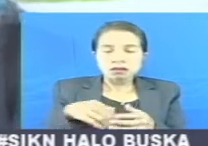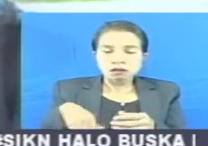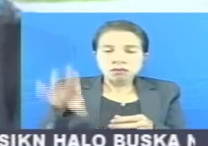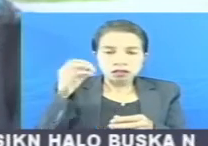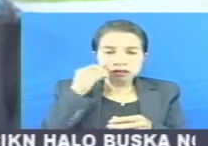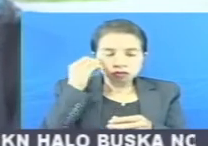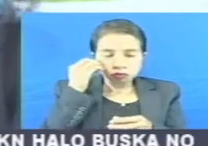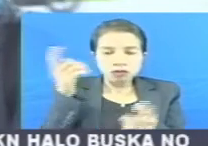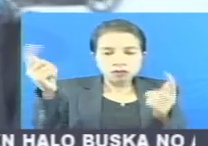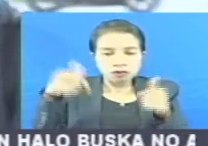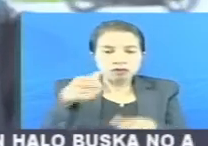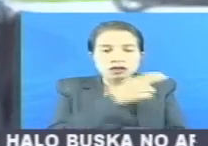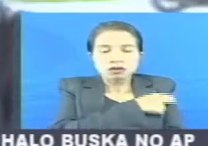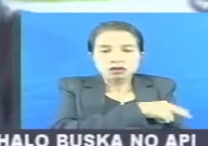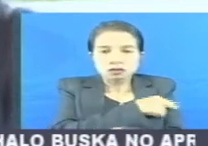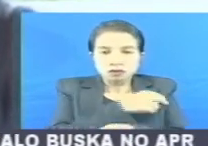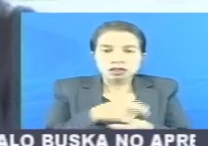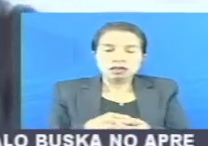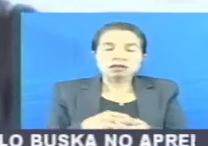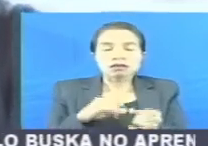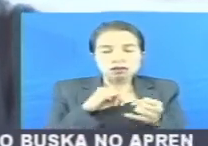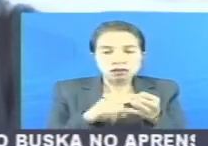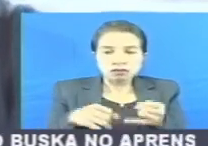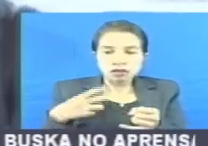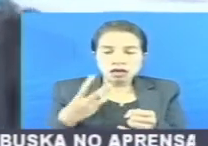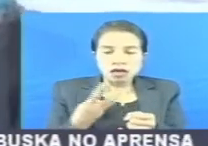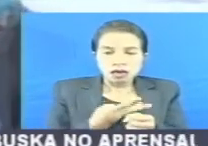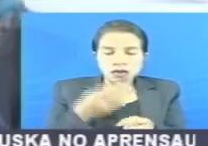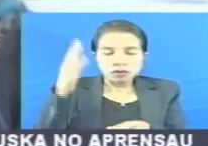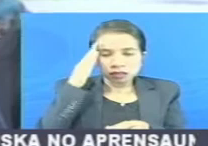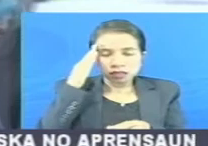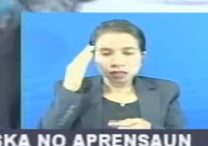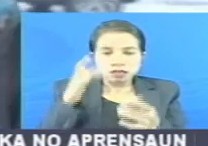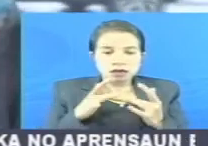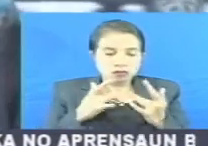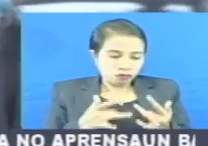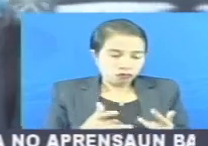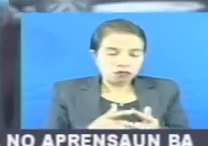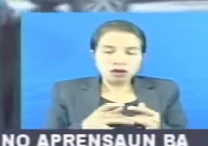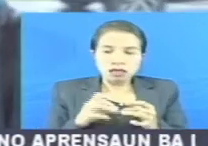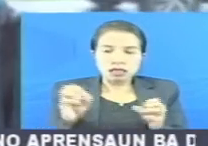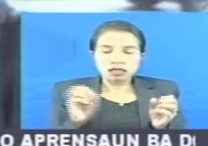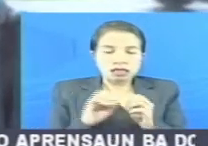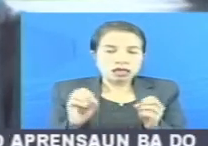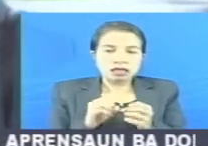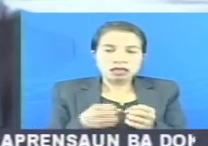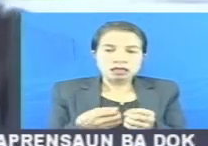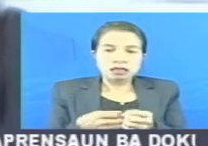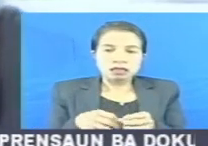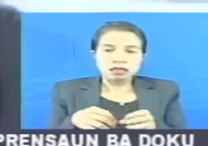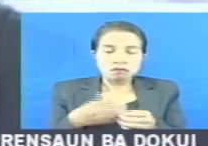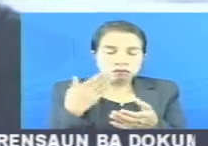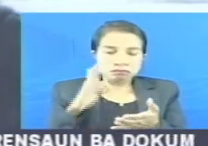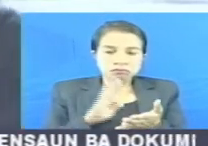pali e então ikus mai ami kontra descobre katak ni pulmão ne Leo na nebe durante tinan